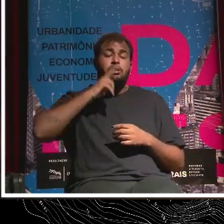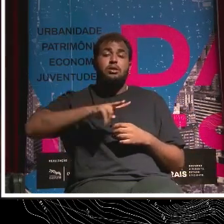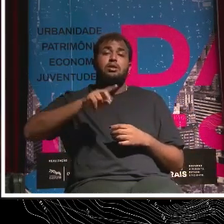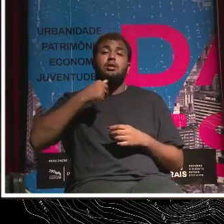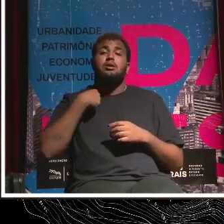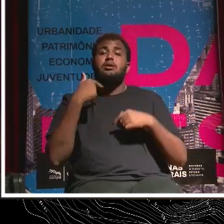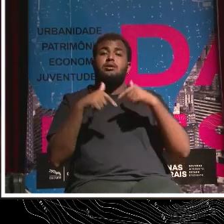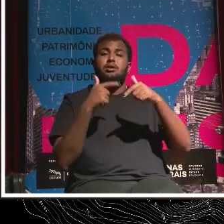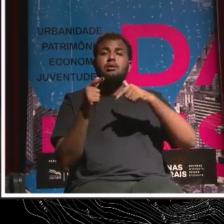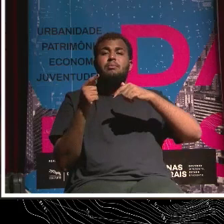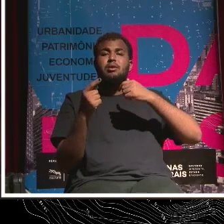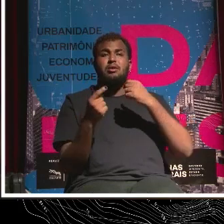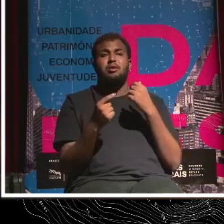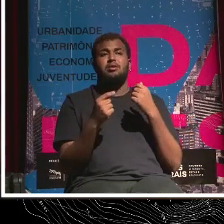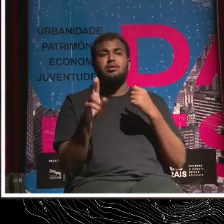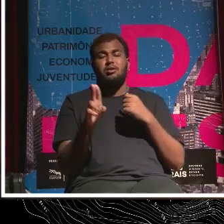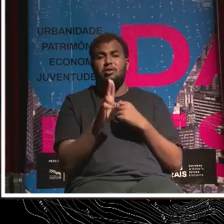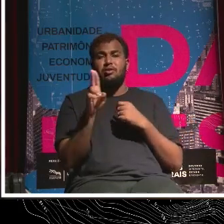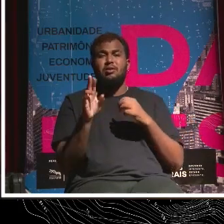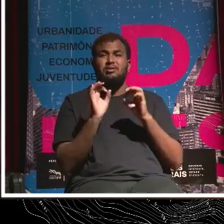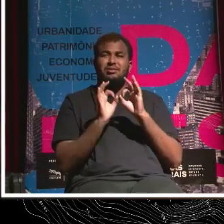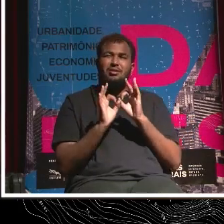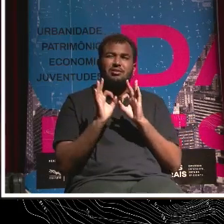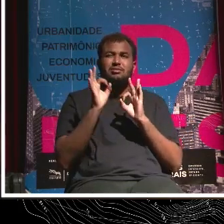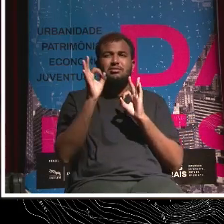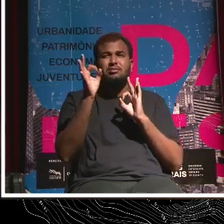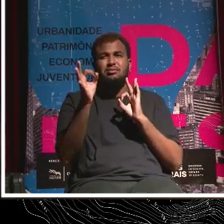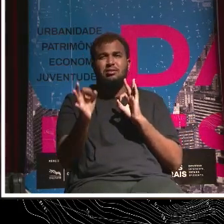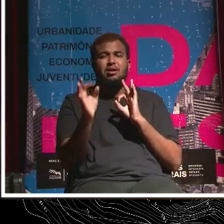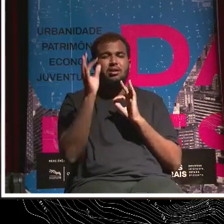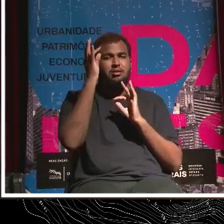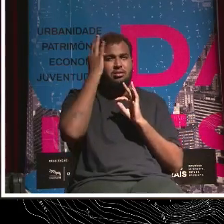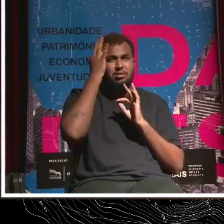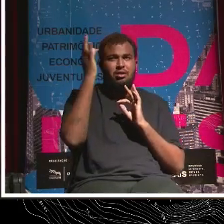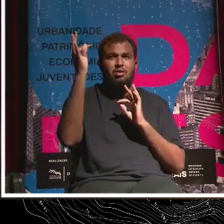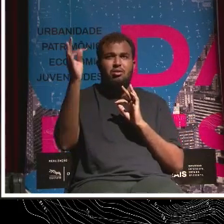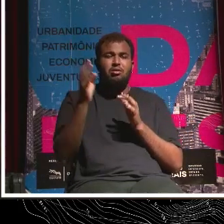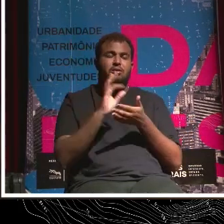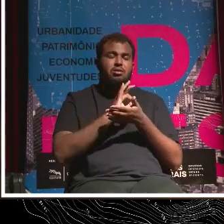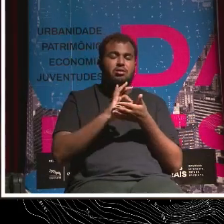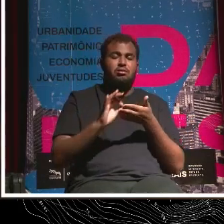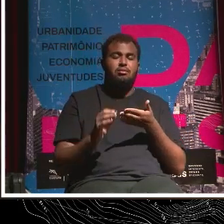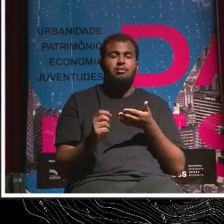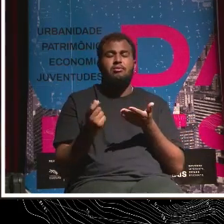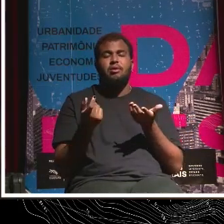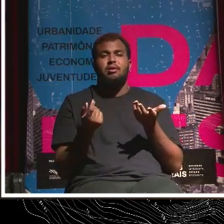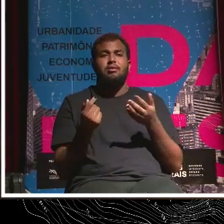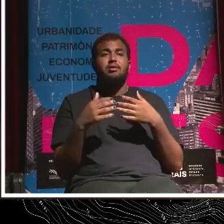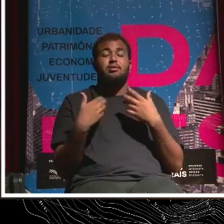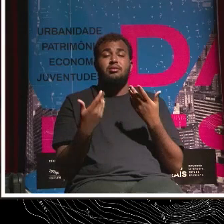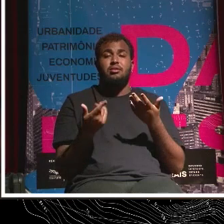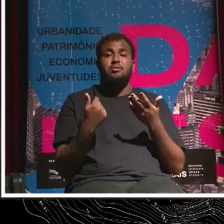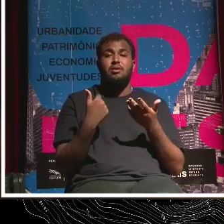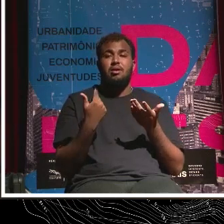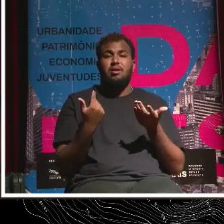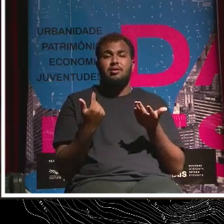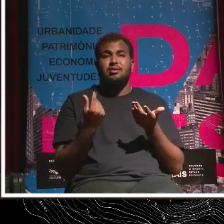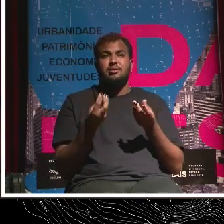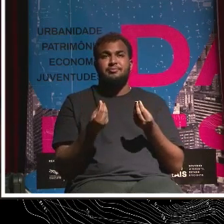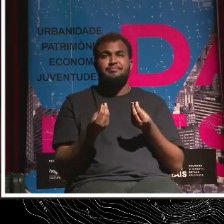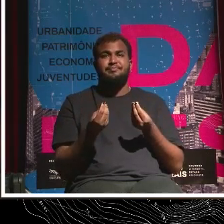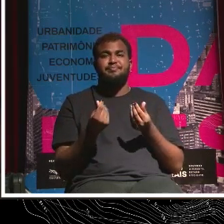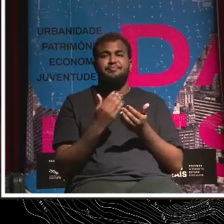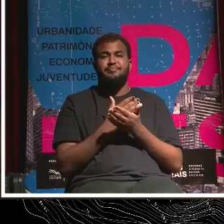trabalhando na universidade, né? A gente está um pouco distante ali, teorizando, escrevendo, enfim, e fui partir